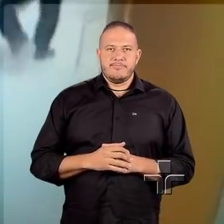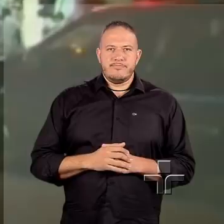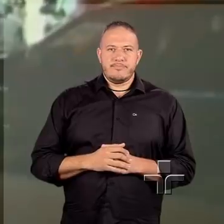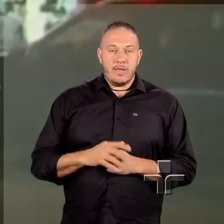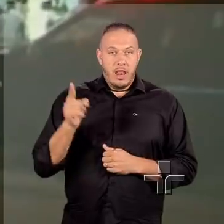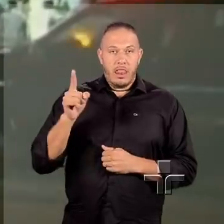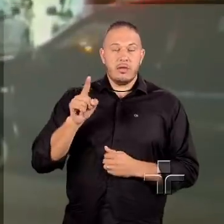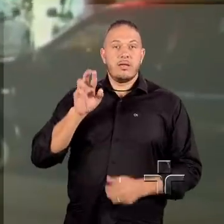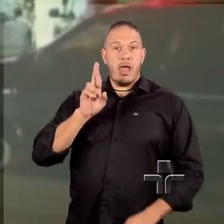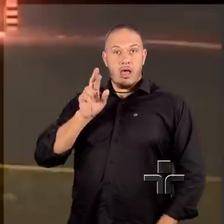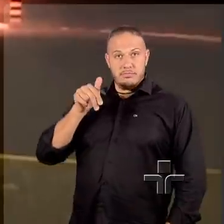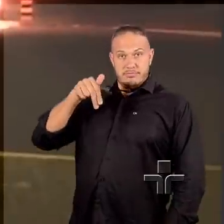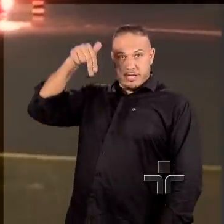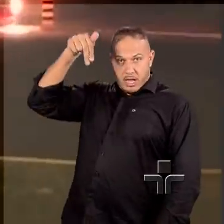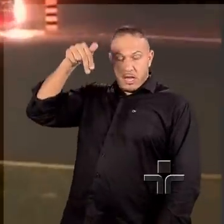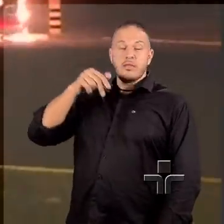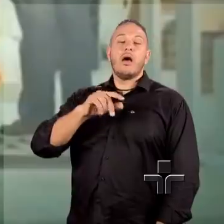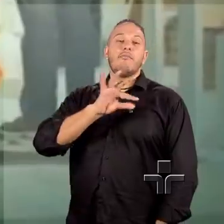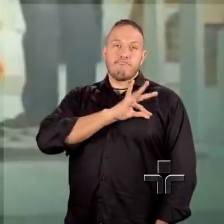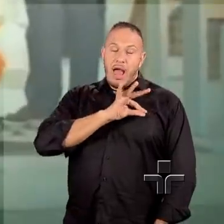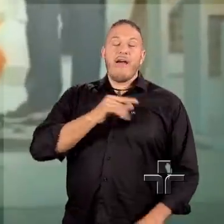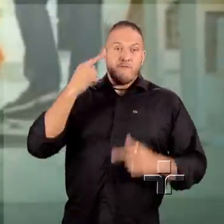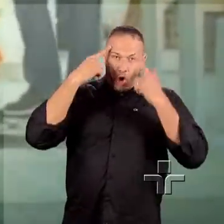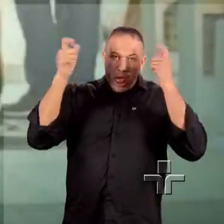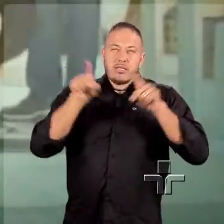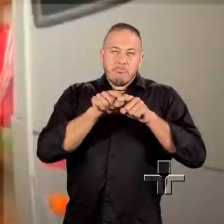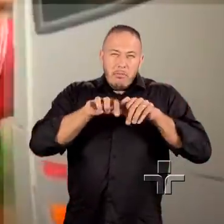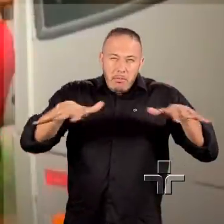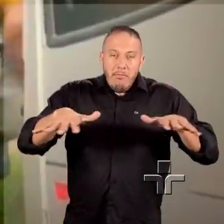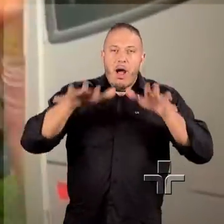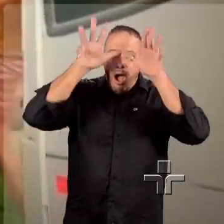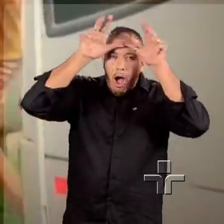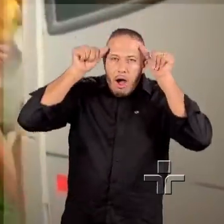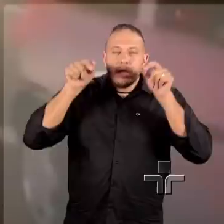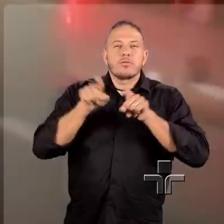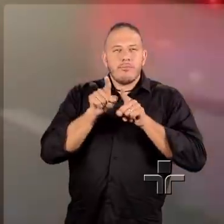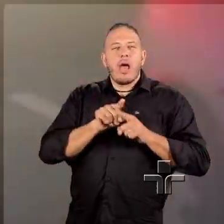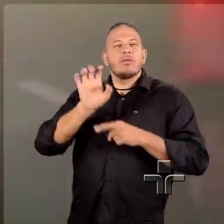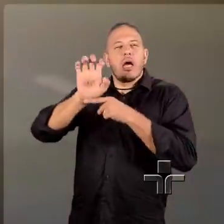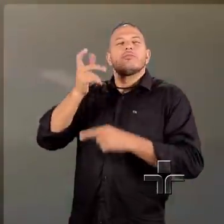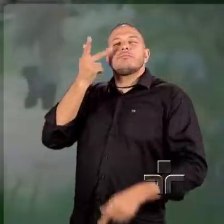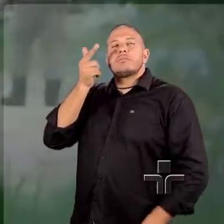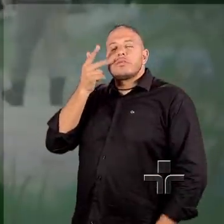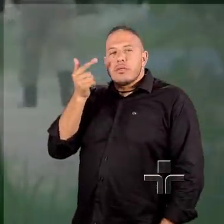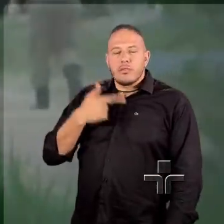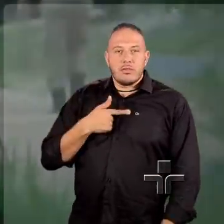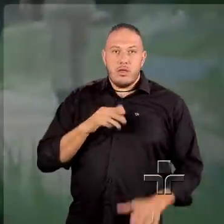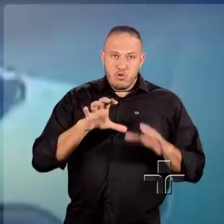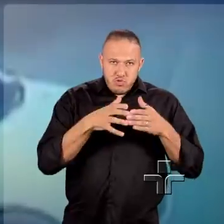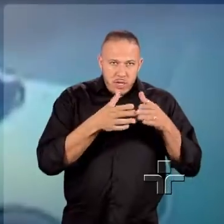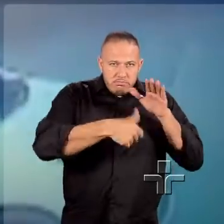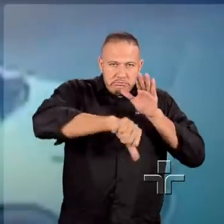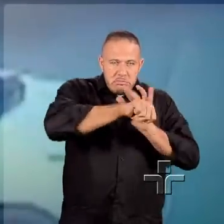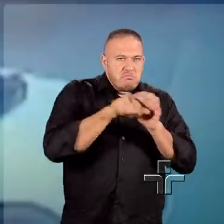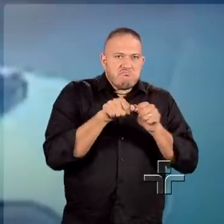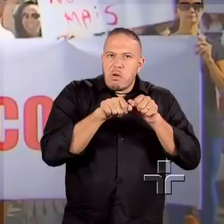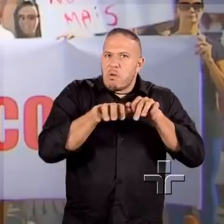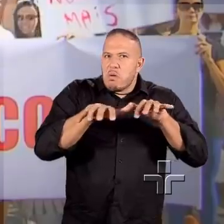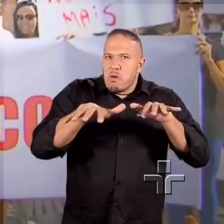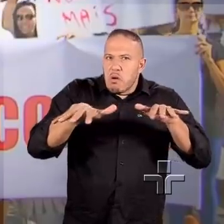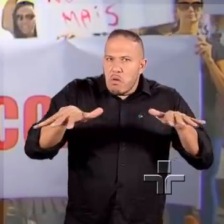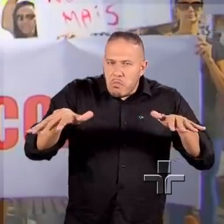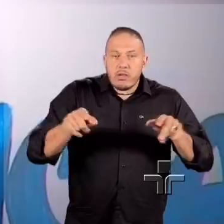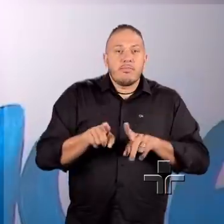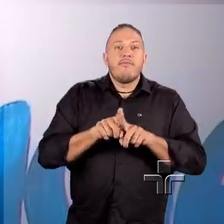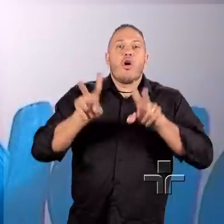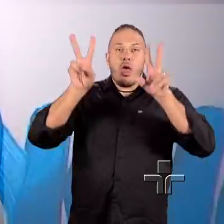No Rio Grande do Norte, a violência também explodiu, seguido por Acre e Ceará. O crime organizado expandiu as fronteiras e foi